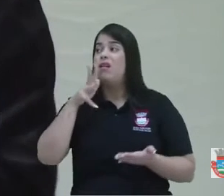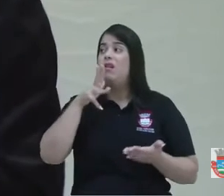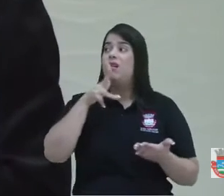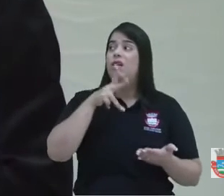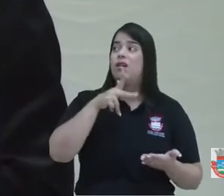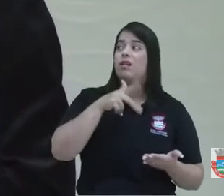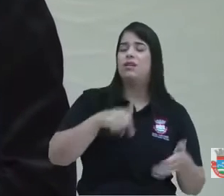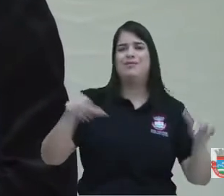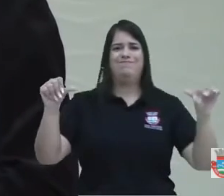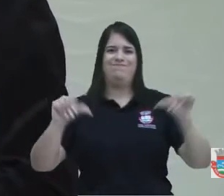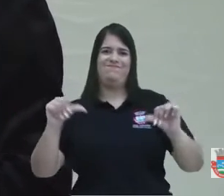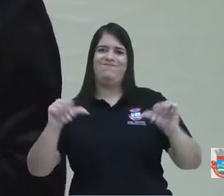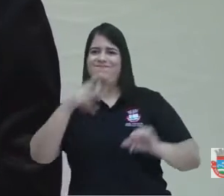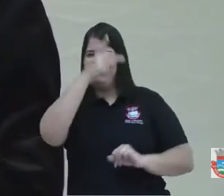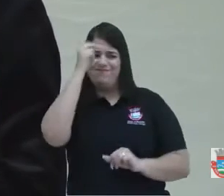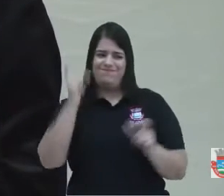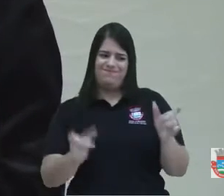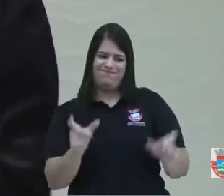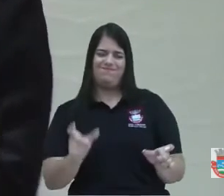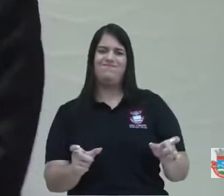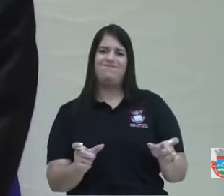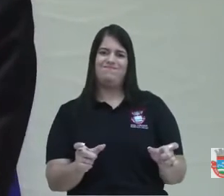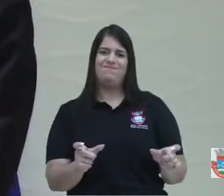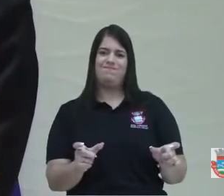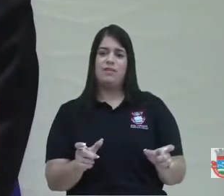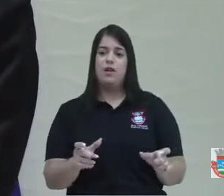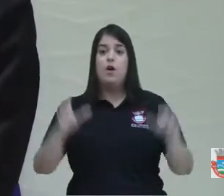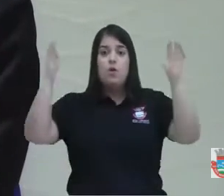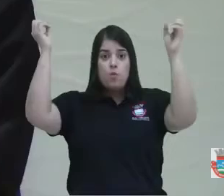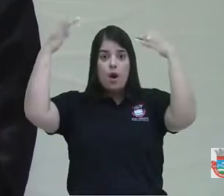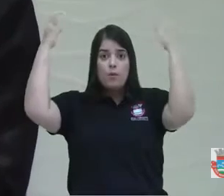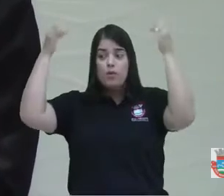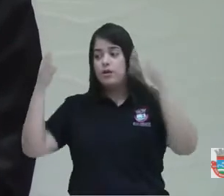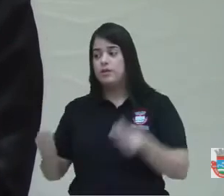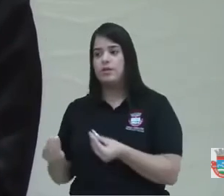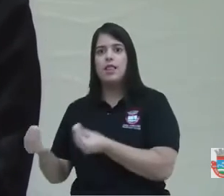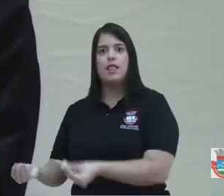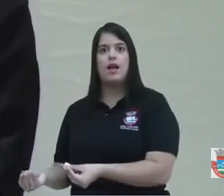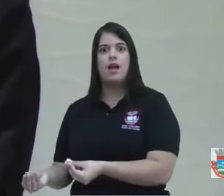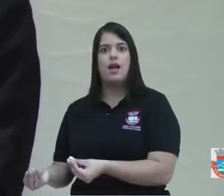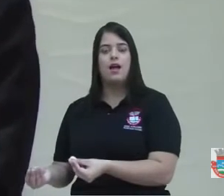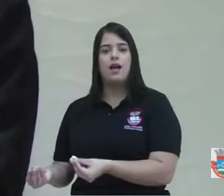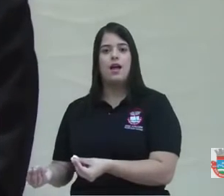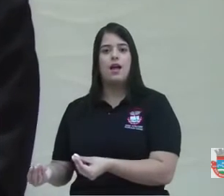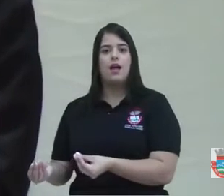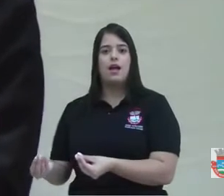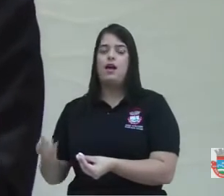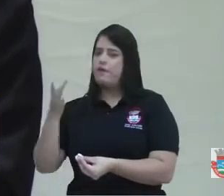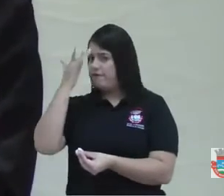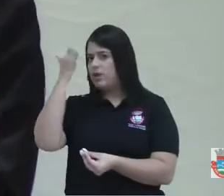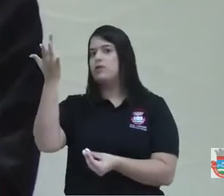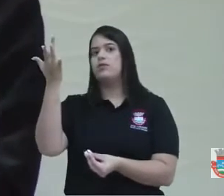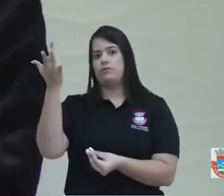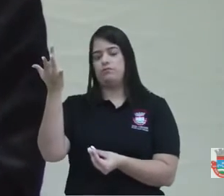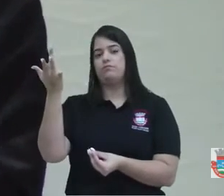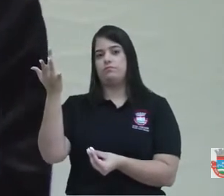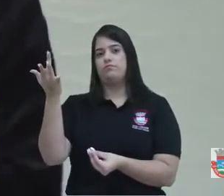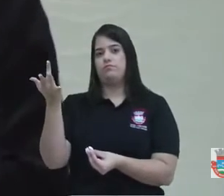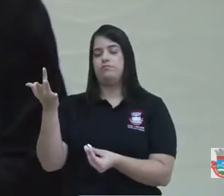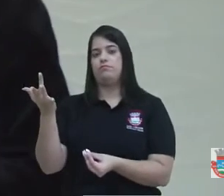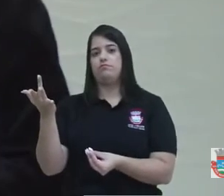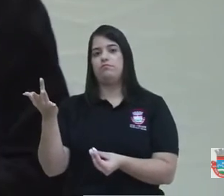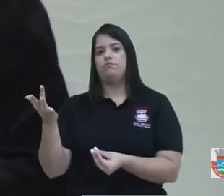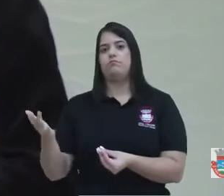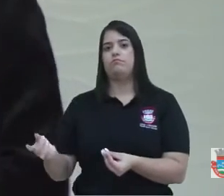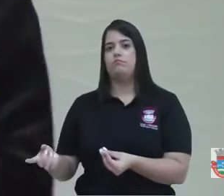podendo prejudicar a pessoa. E com a ambulância já em Poeira, se acontecer alguma coisa em Poeira, já traz direto, vem